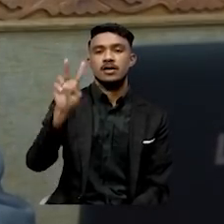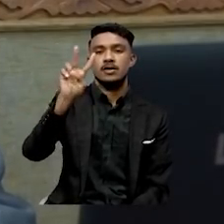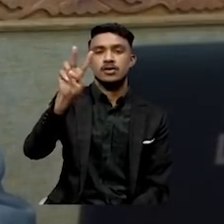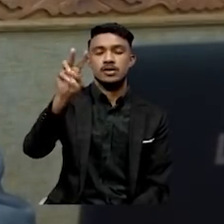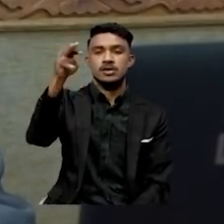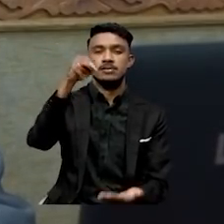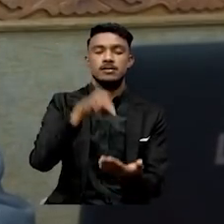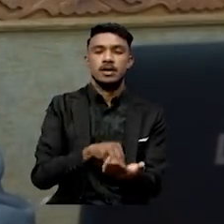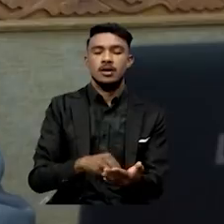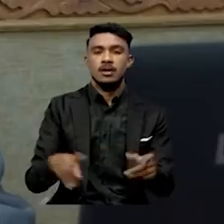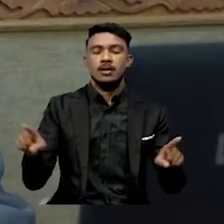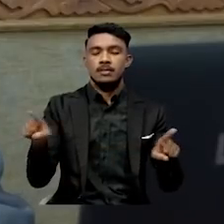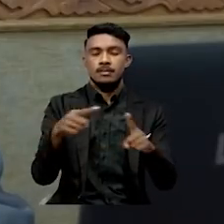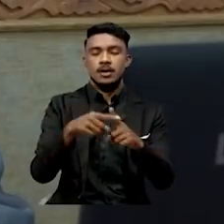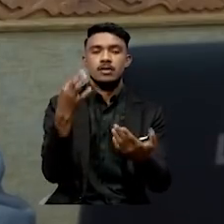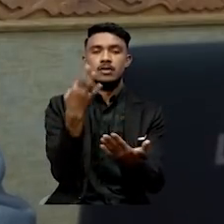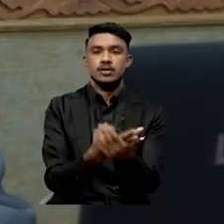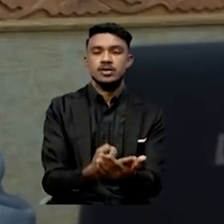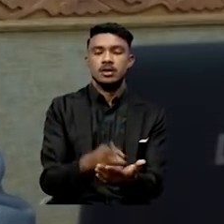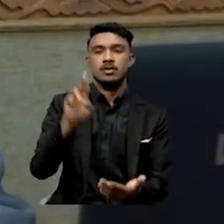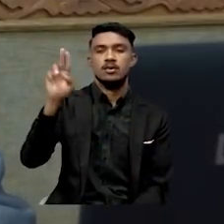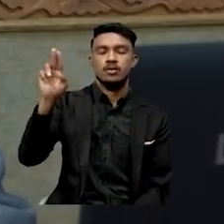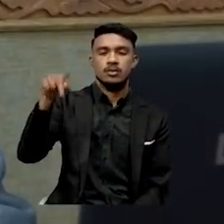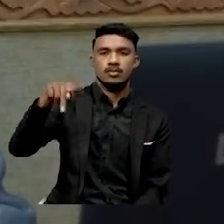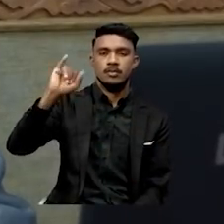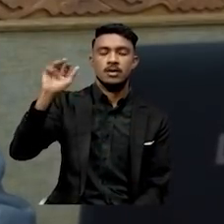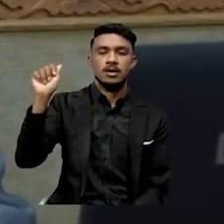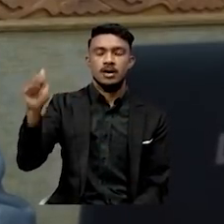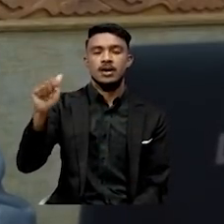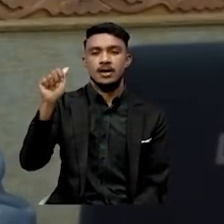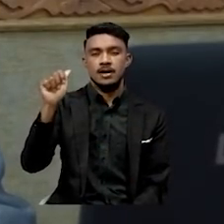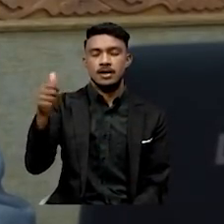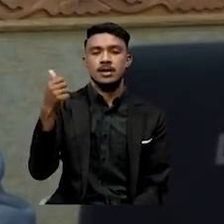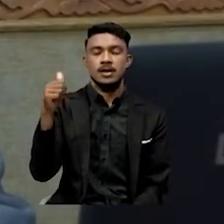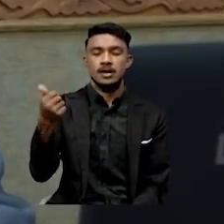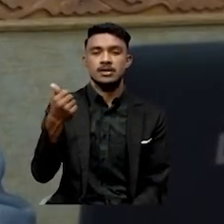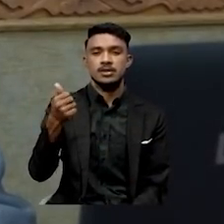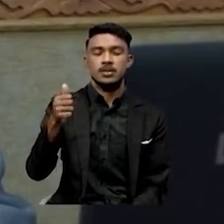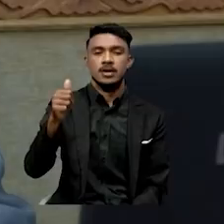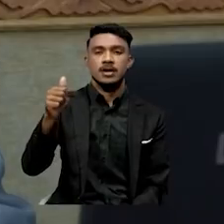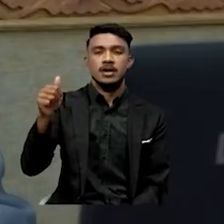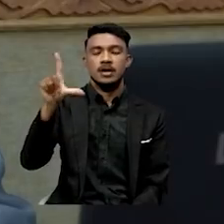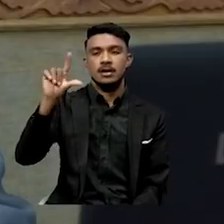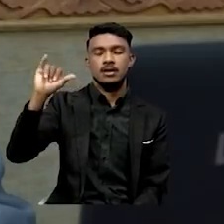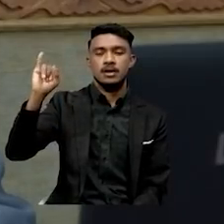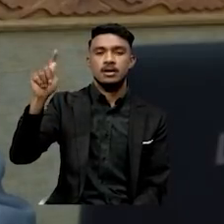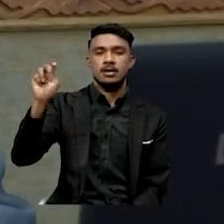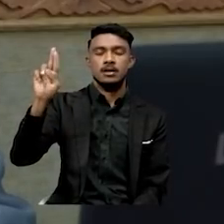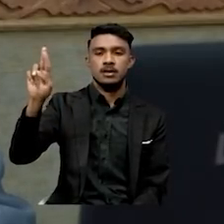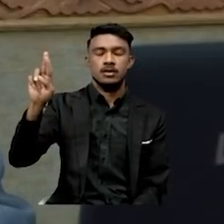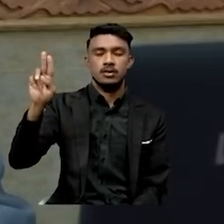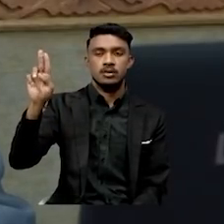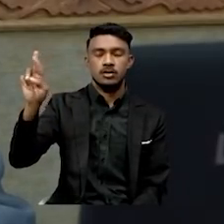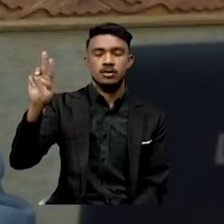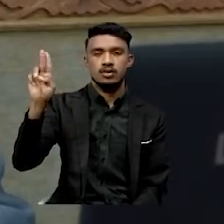osan rupiah significa kata $2 kada litro se ita $2 kada litro multiplica ba ia 5 litro ne